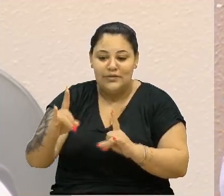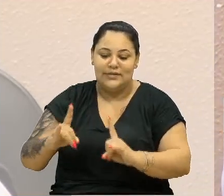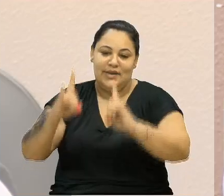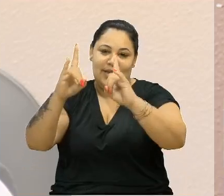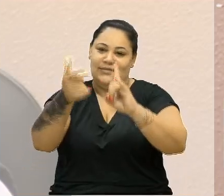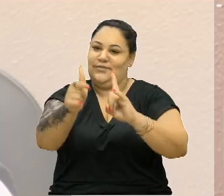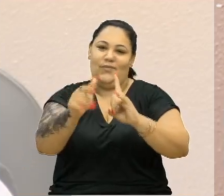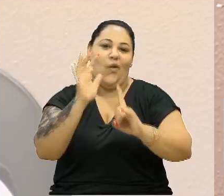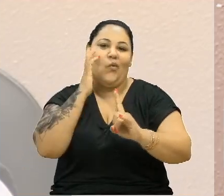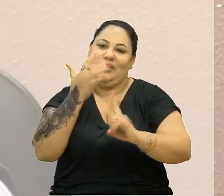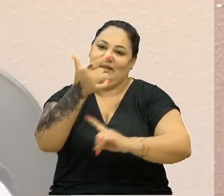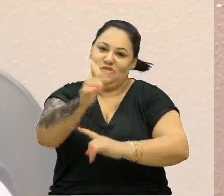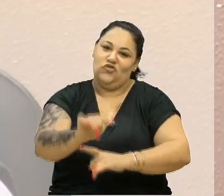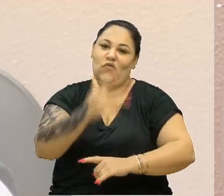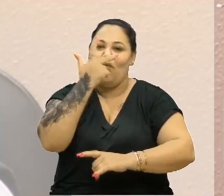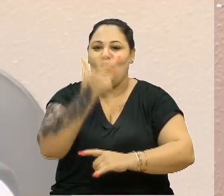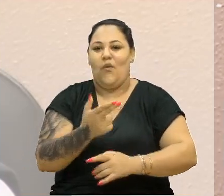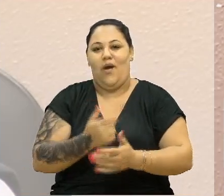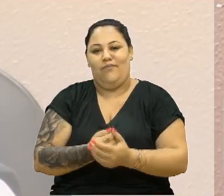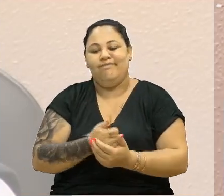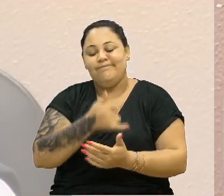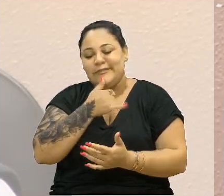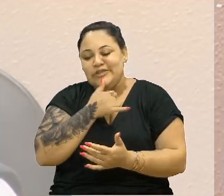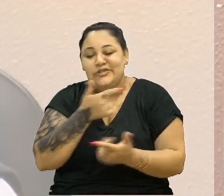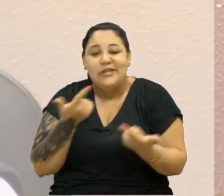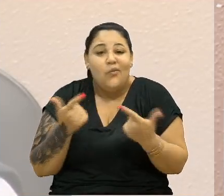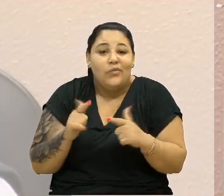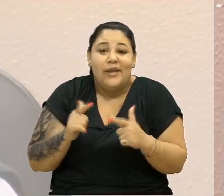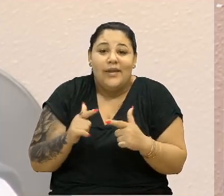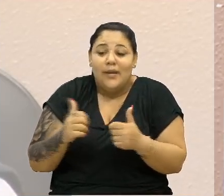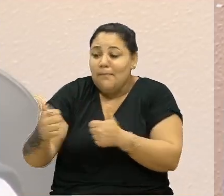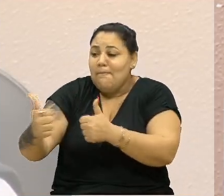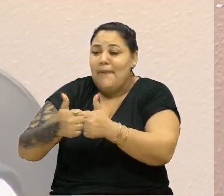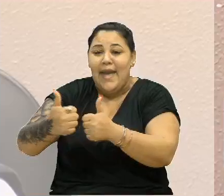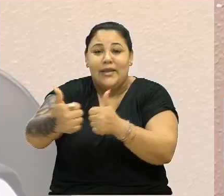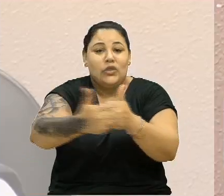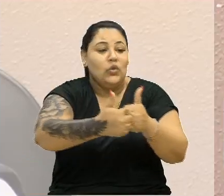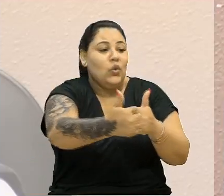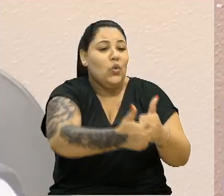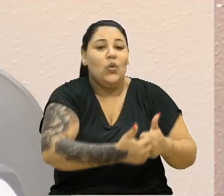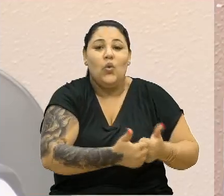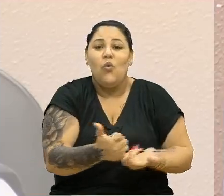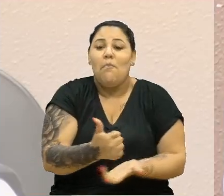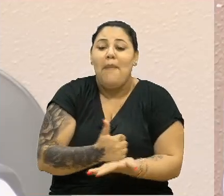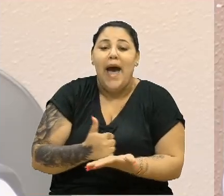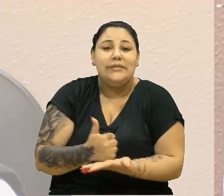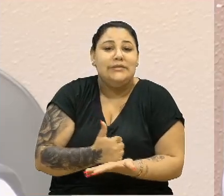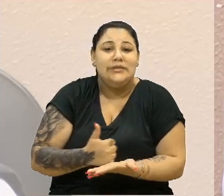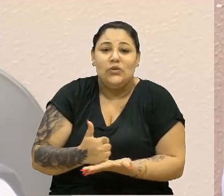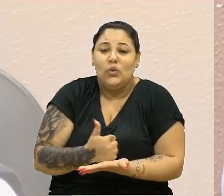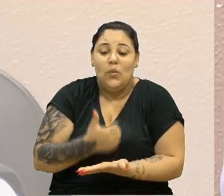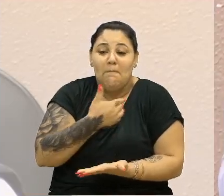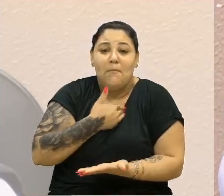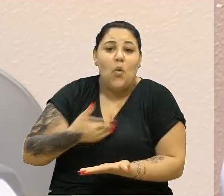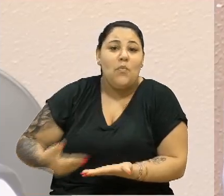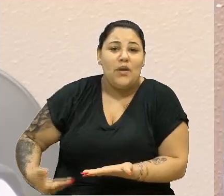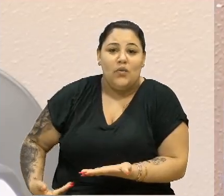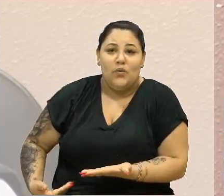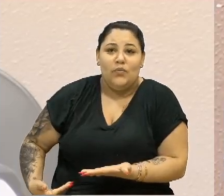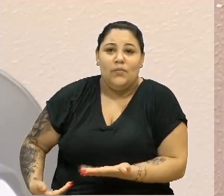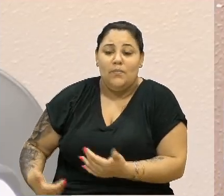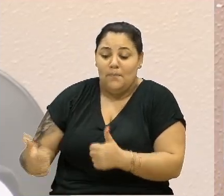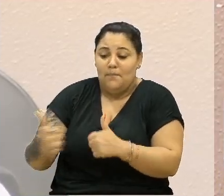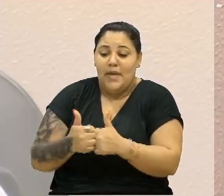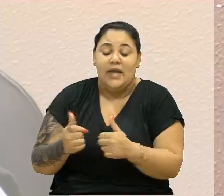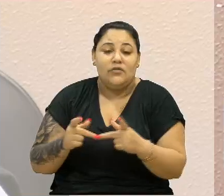esta situação infeliz de não termos ali, no mínimo, a garantia dos serviços públicos àquela população. E dizer